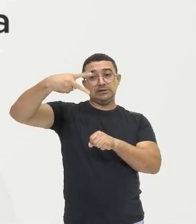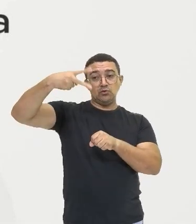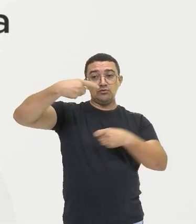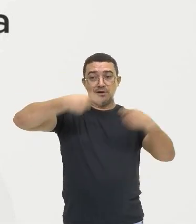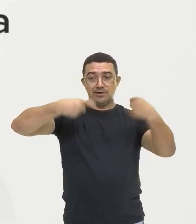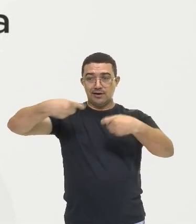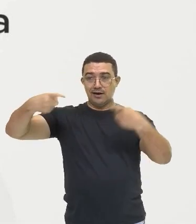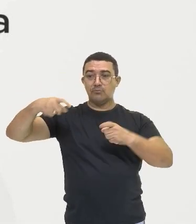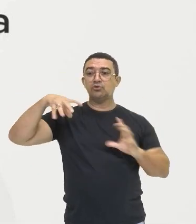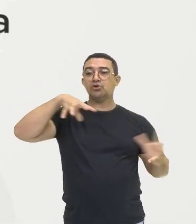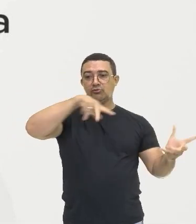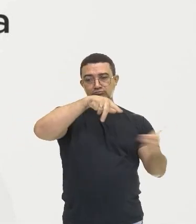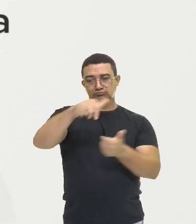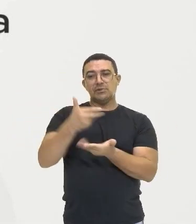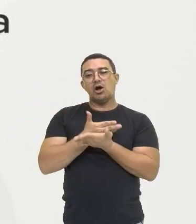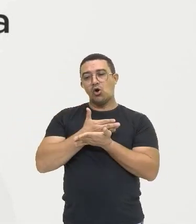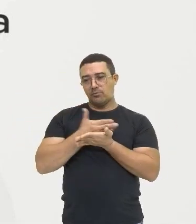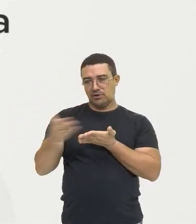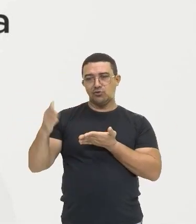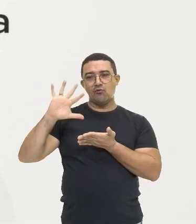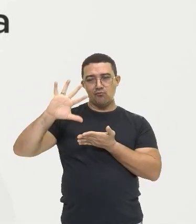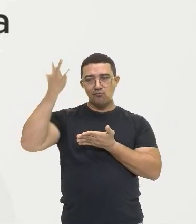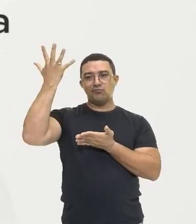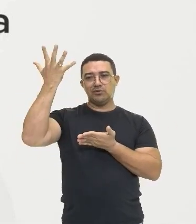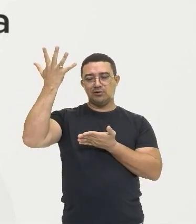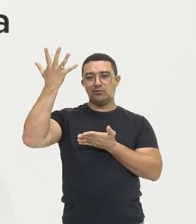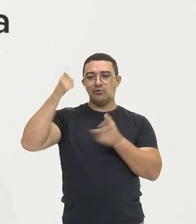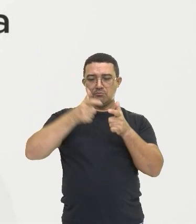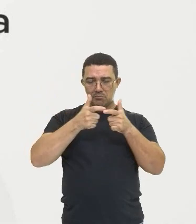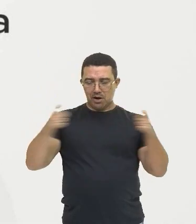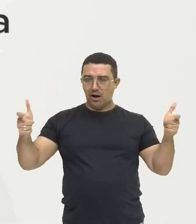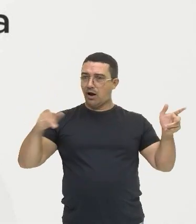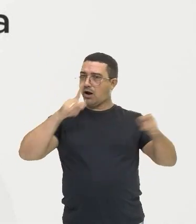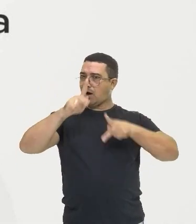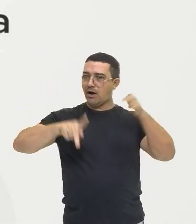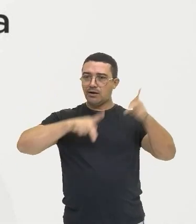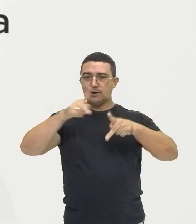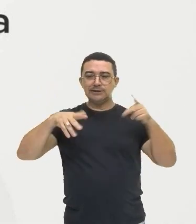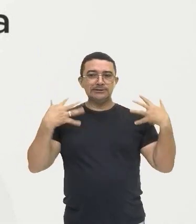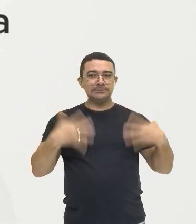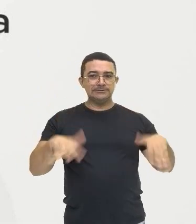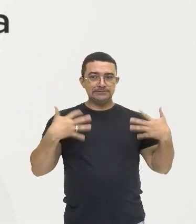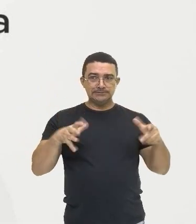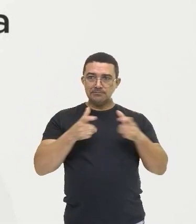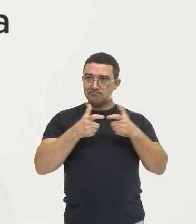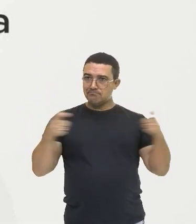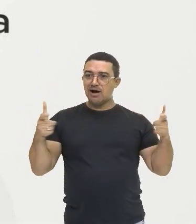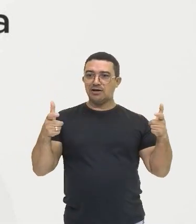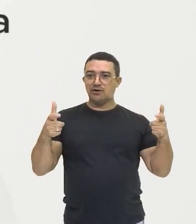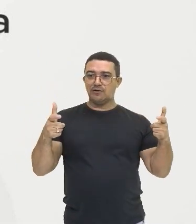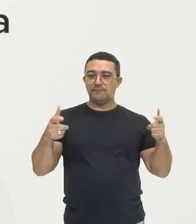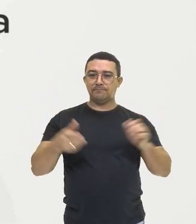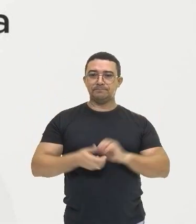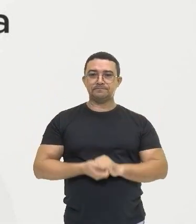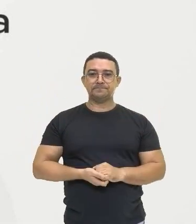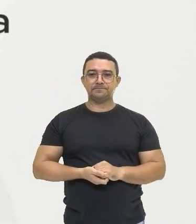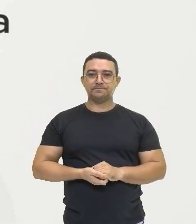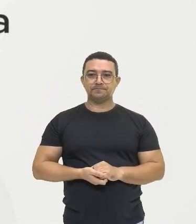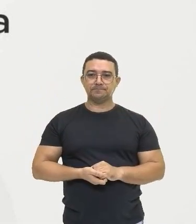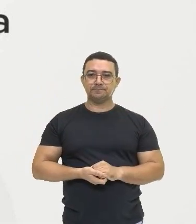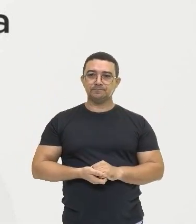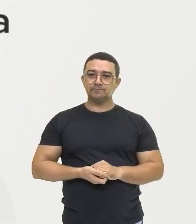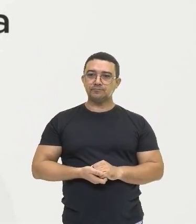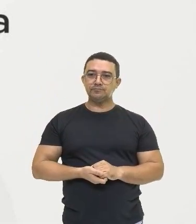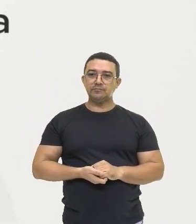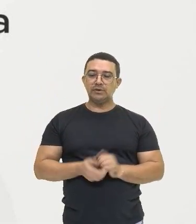ter o crescimento populacional se dando de uma maneira bem mais acentuada do que em outros momentos, tá bom? No